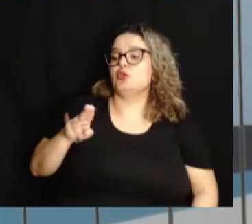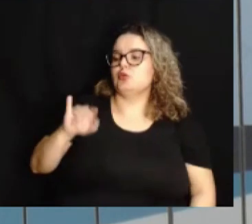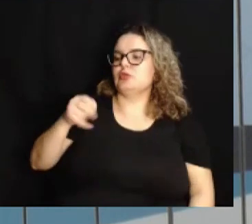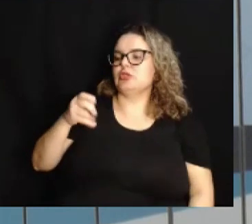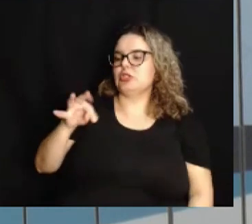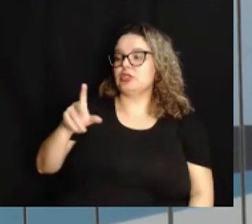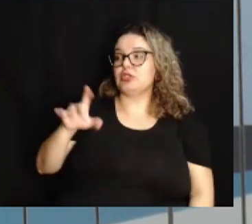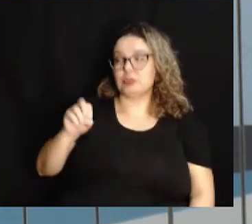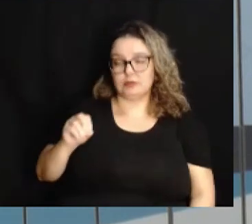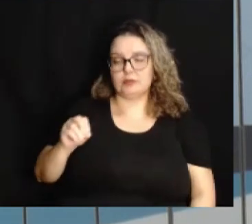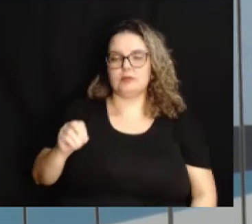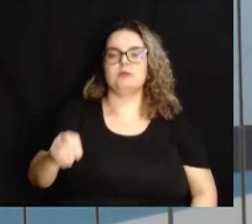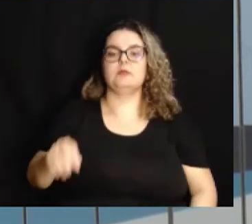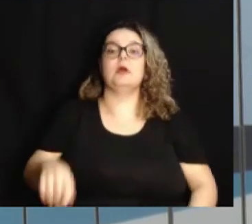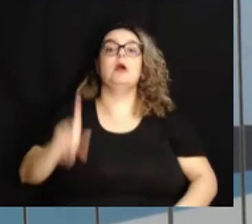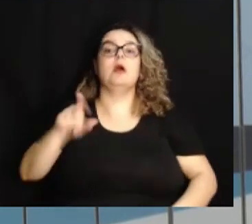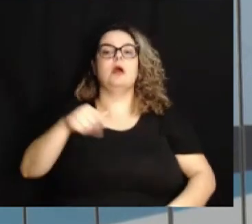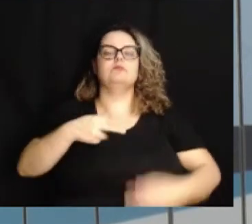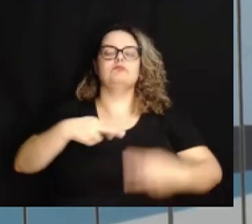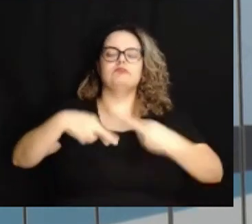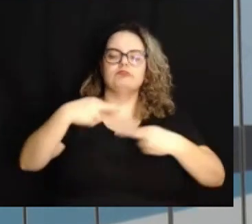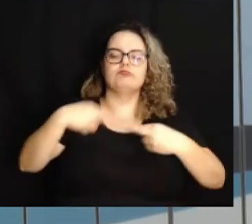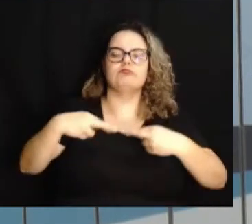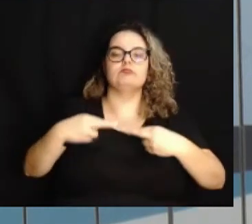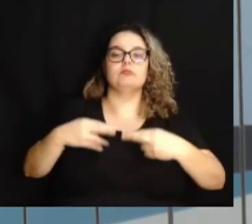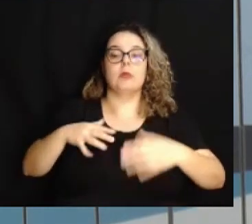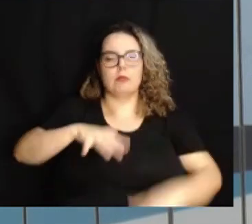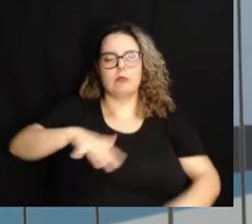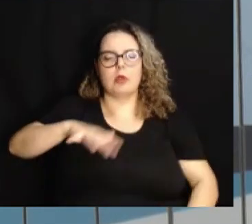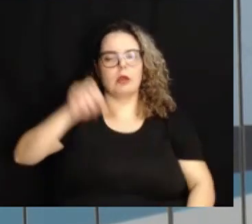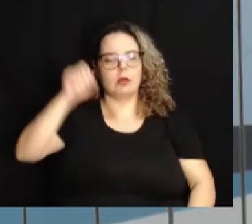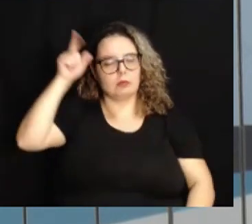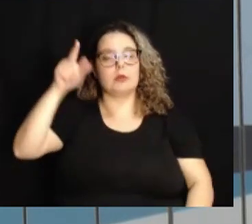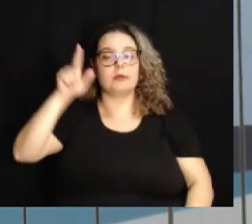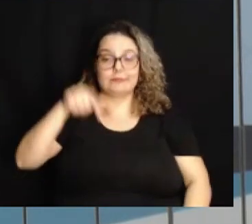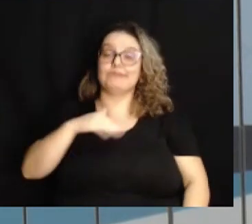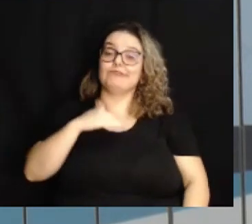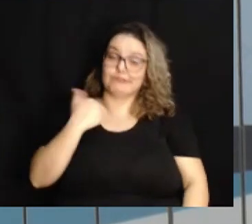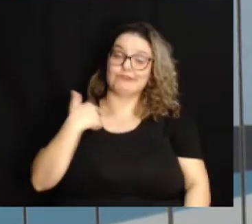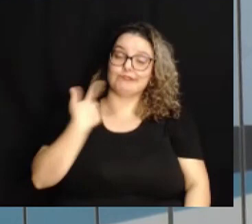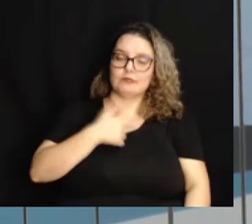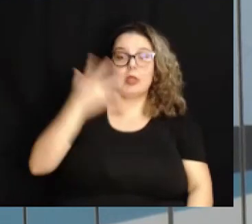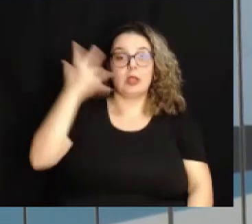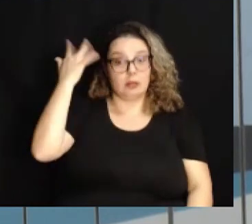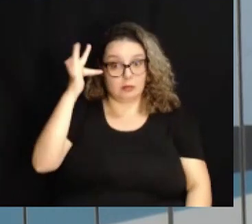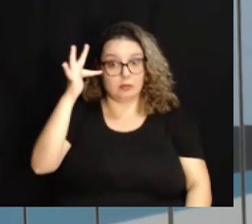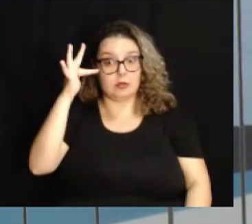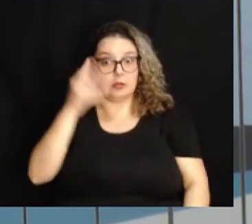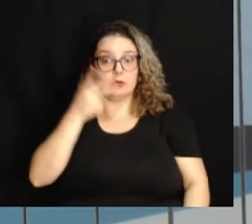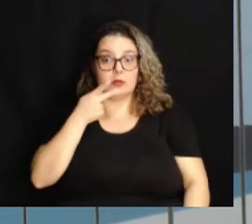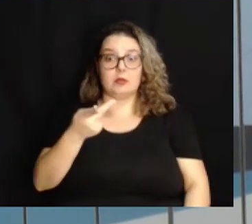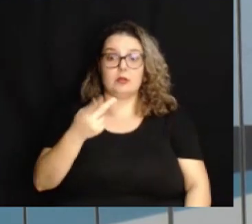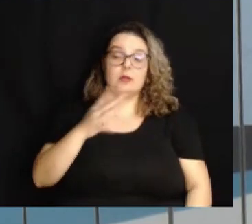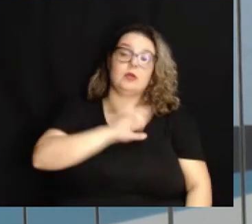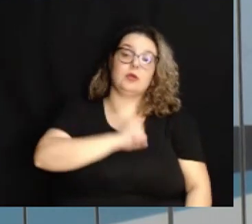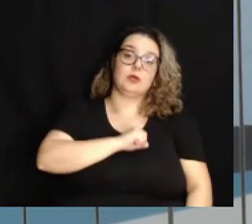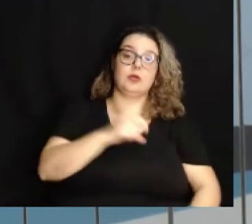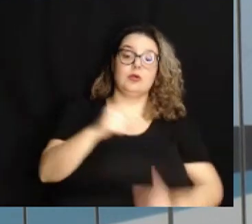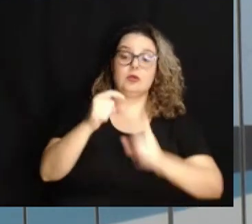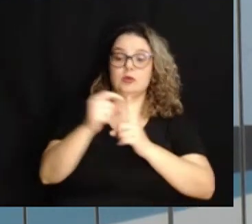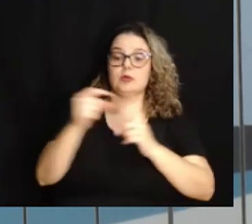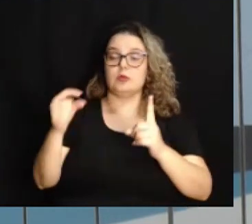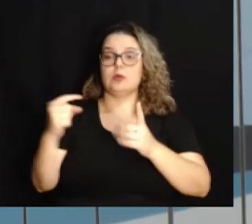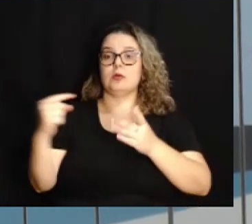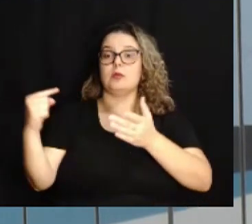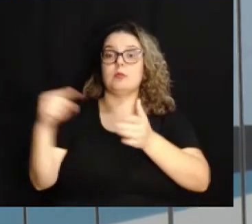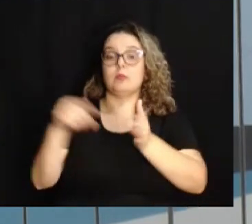questão cultural, que é a morte para nós. Inclusive, filosoficamente falando, eu gosto muito de uma frase que perguntaram para o Sócrates, né? Que perguntaram